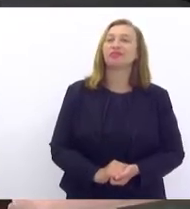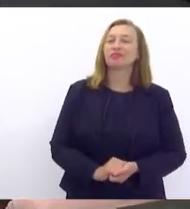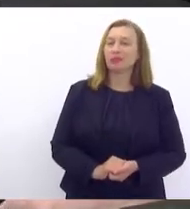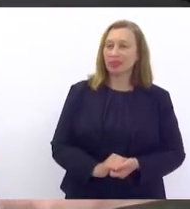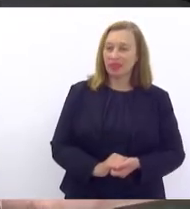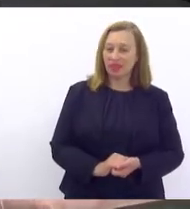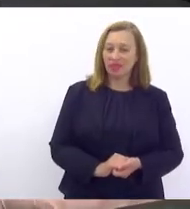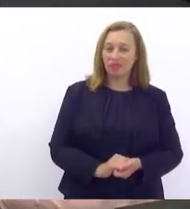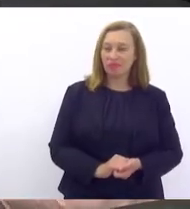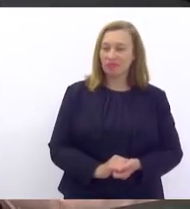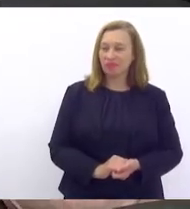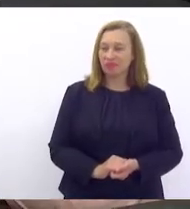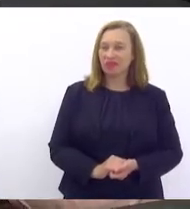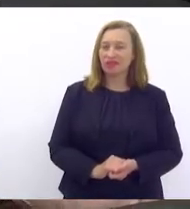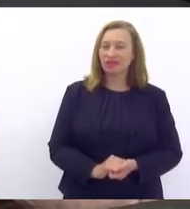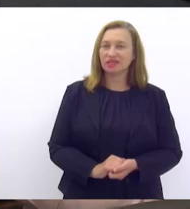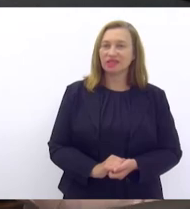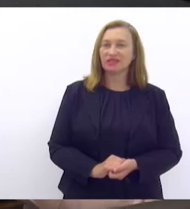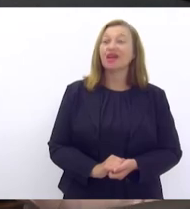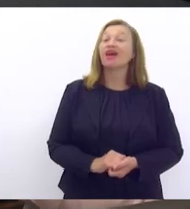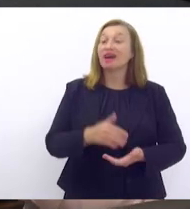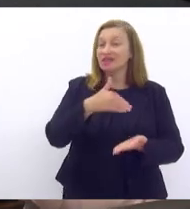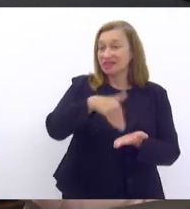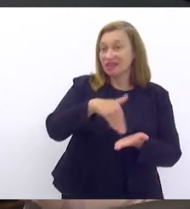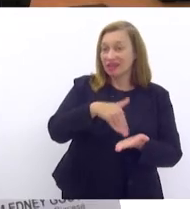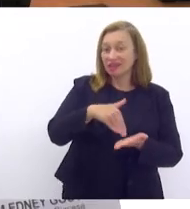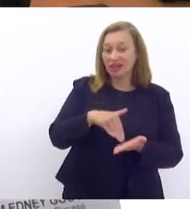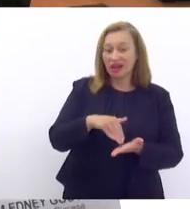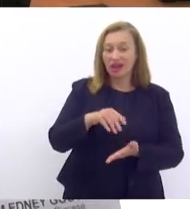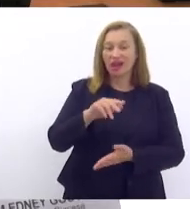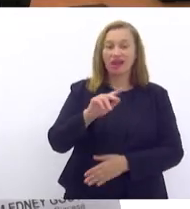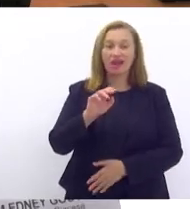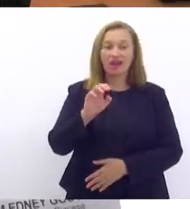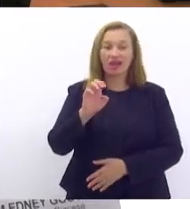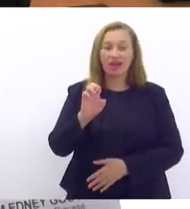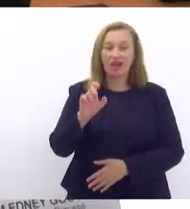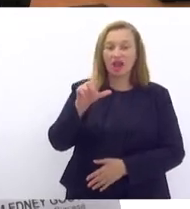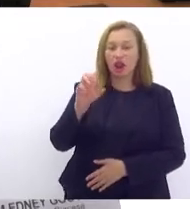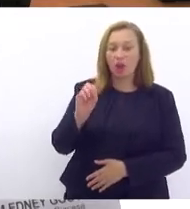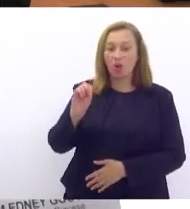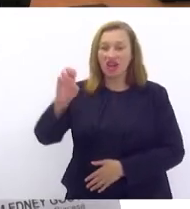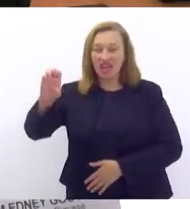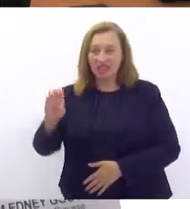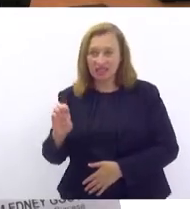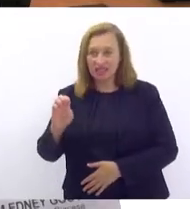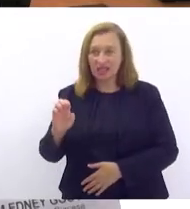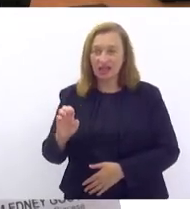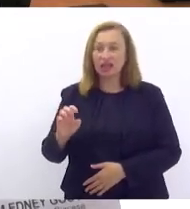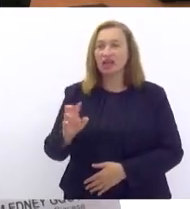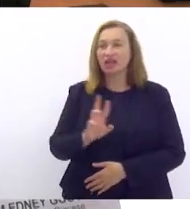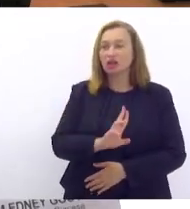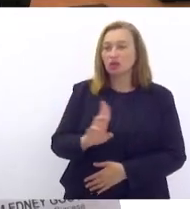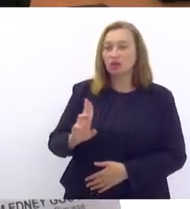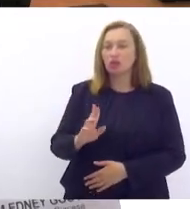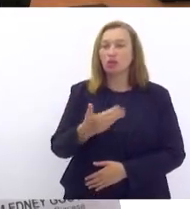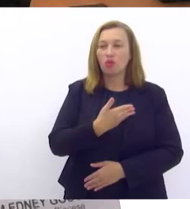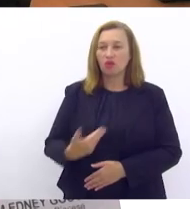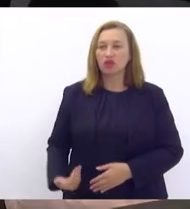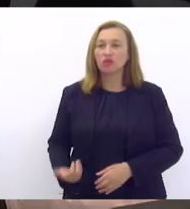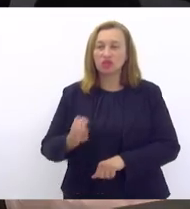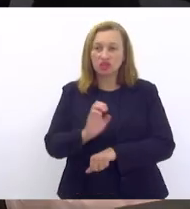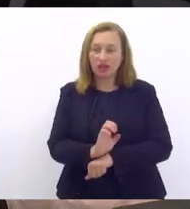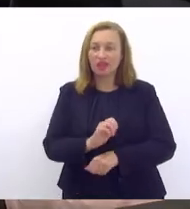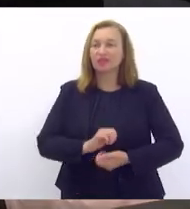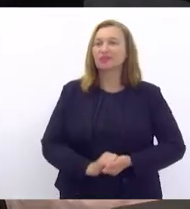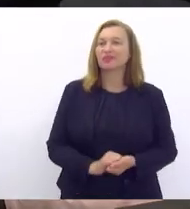aqui. Por favor, e a secretária Heloísa Aguiar, por favor, Elo, vem aqui receber também em nome do governo do Estado. Então, as